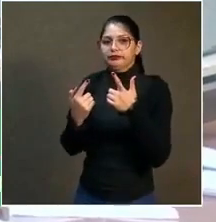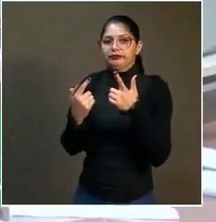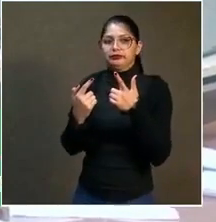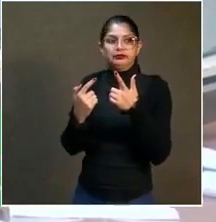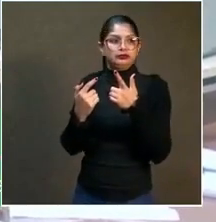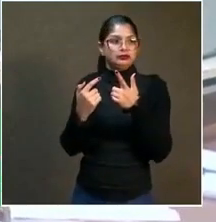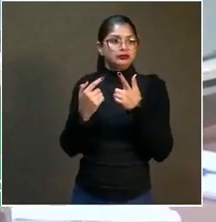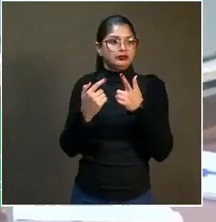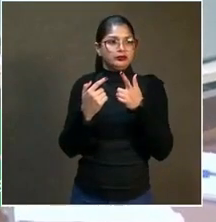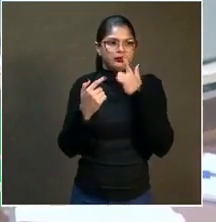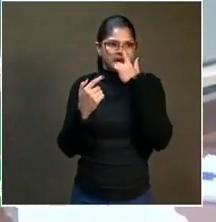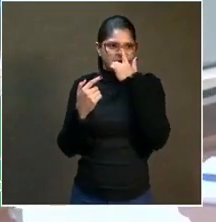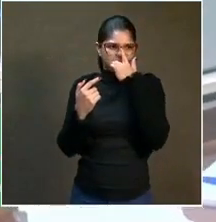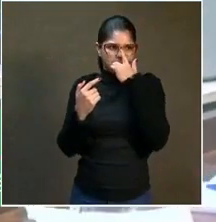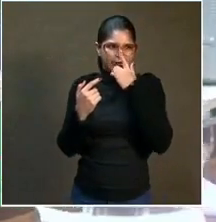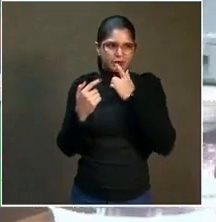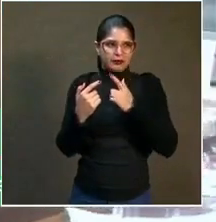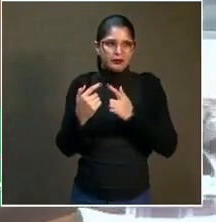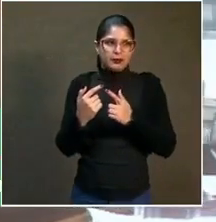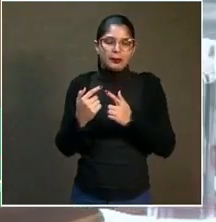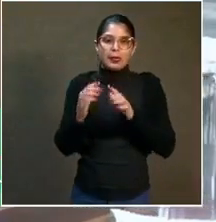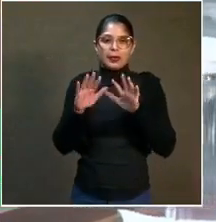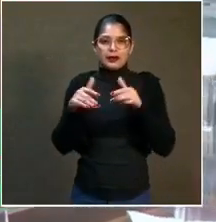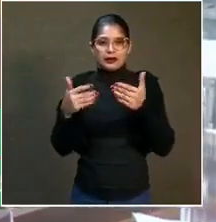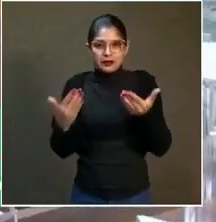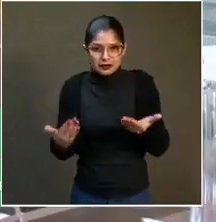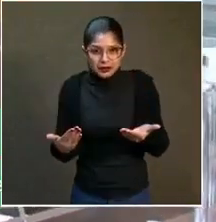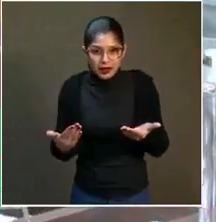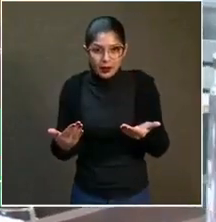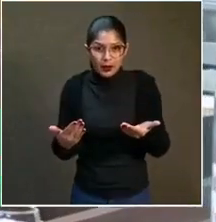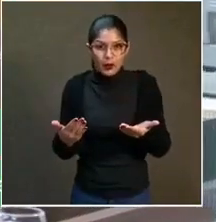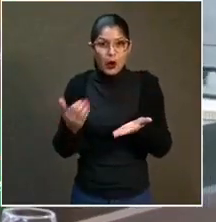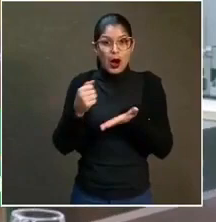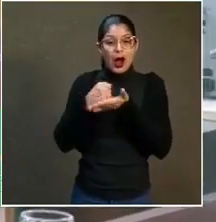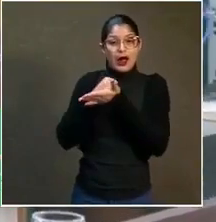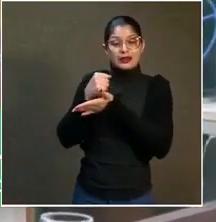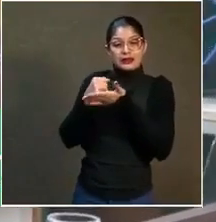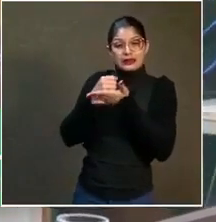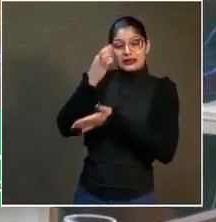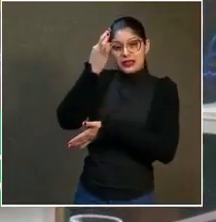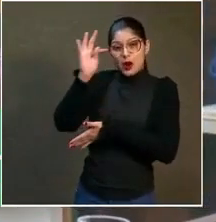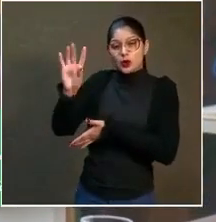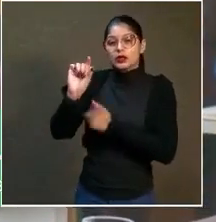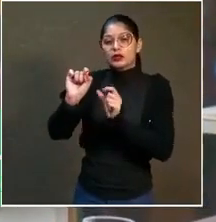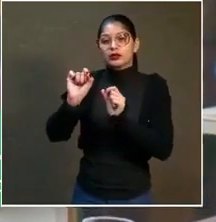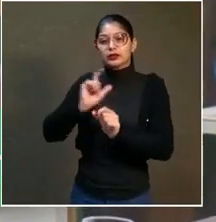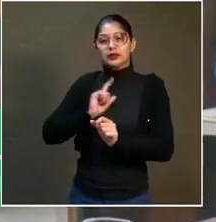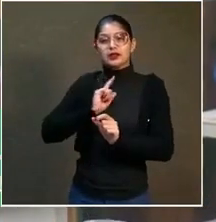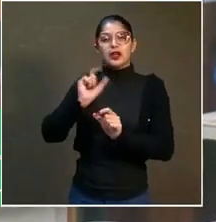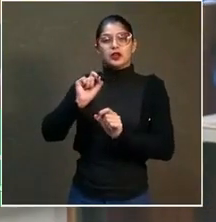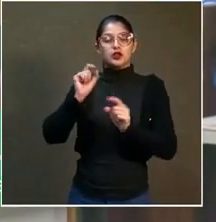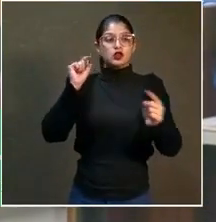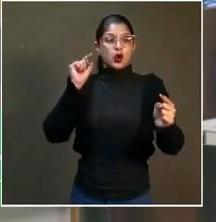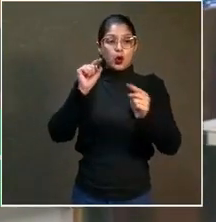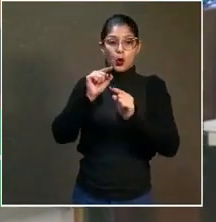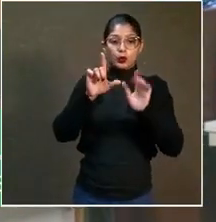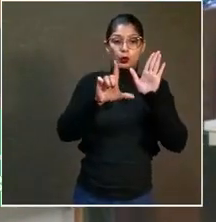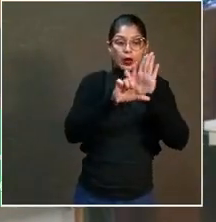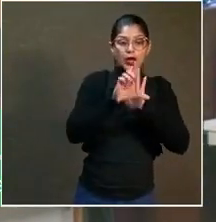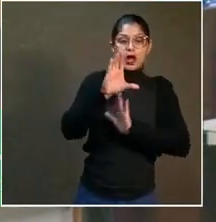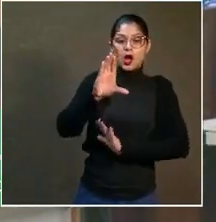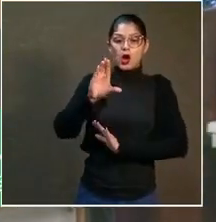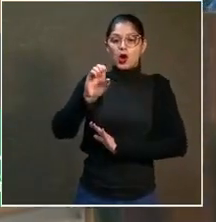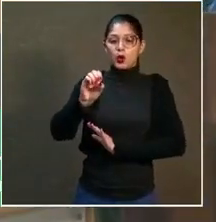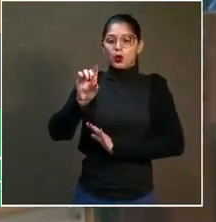Porque a tese defensiva é de acordo com o que existe dentro do Código Penal. Então,